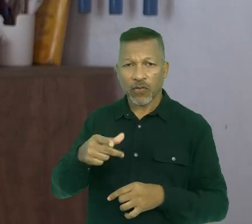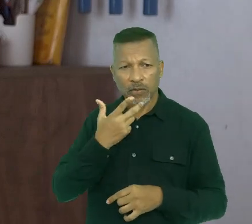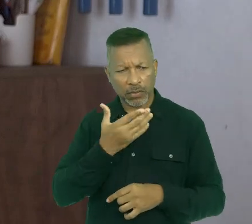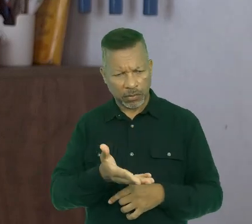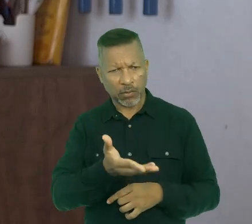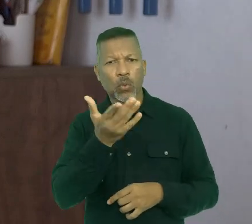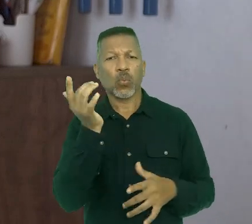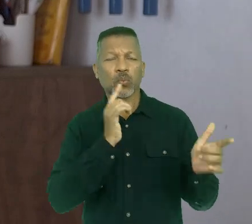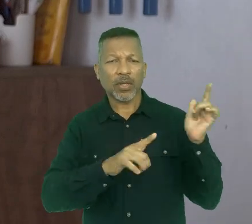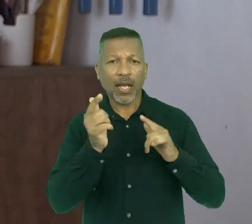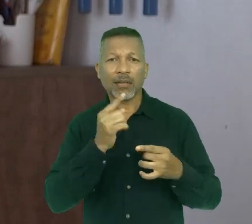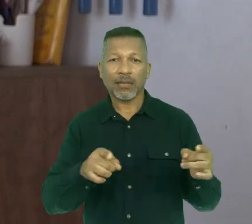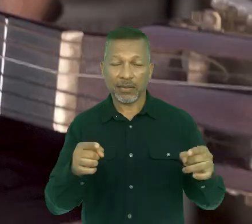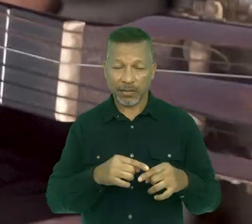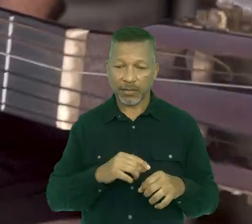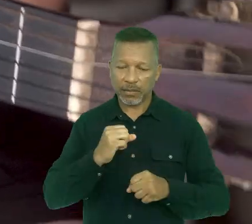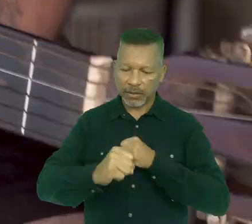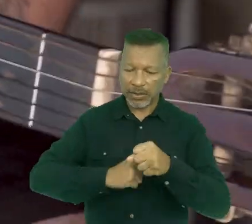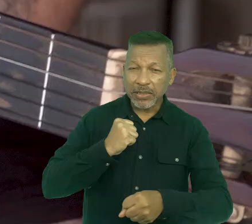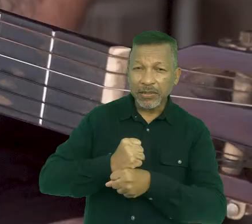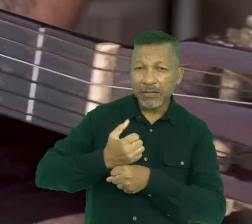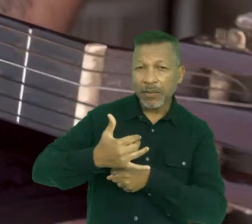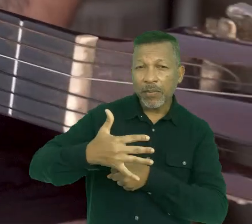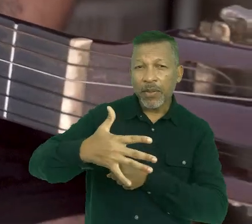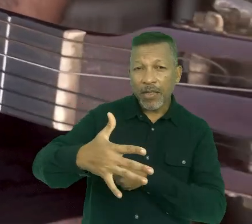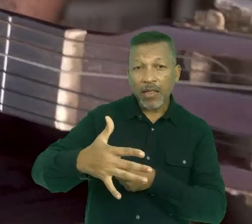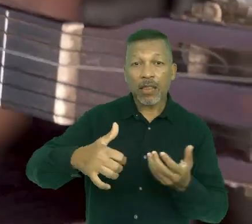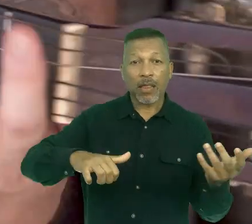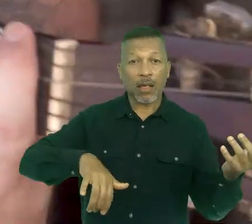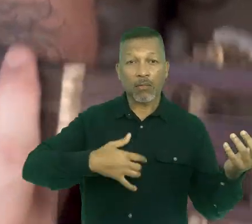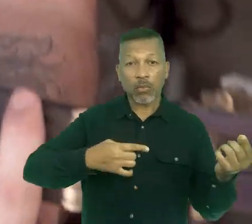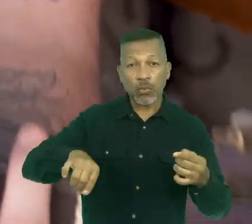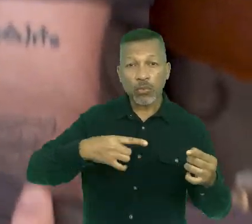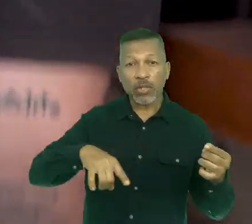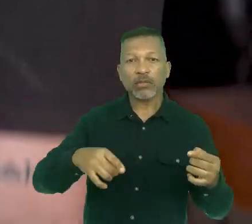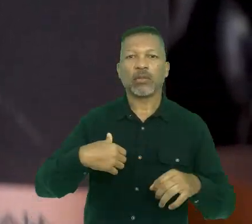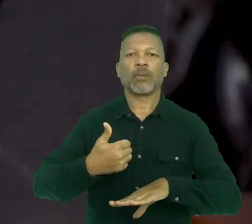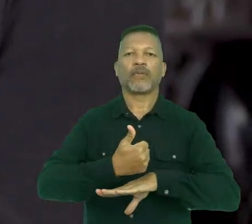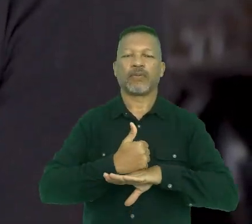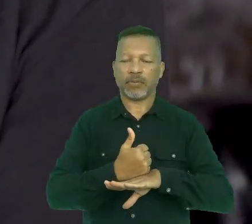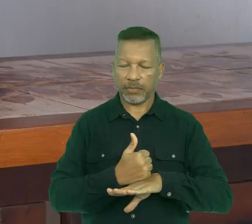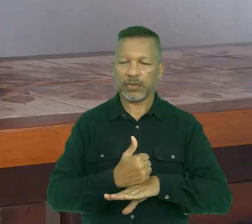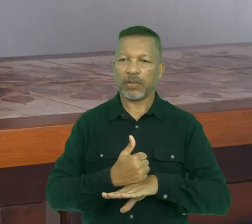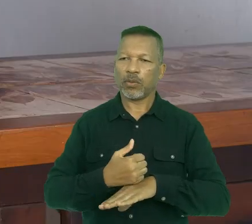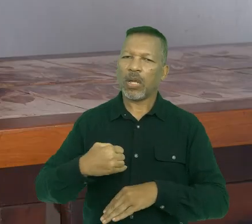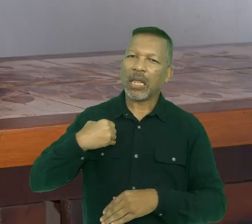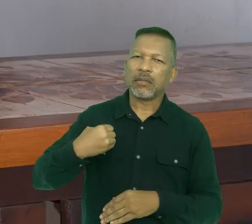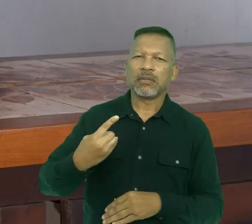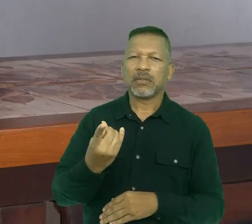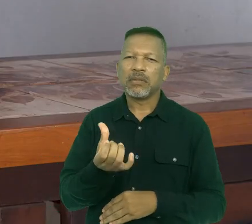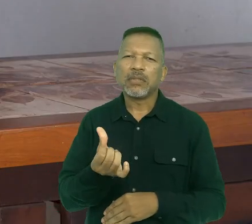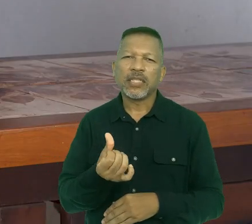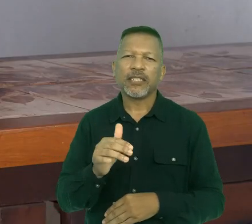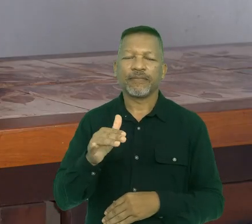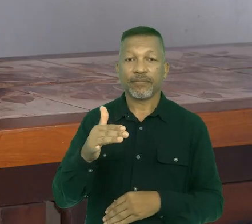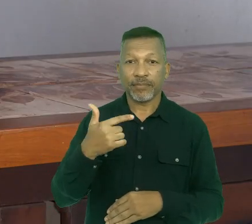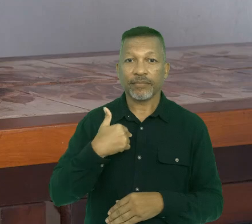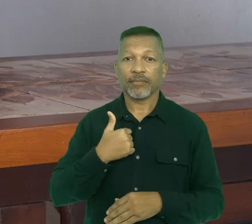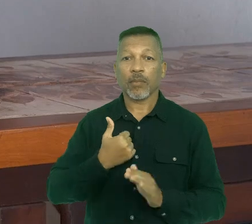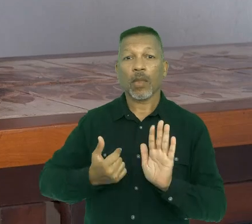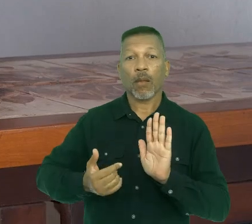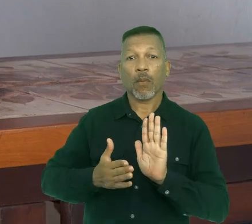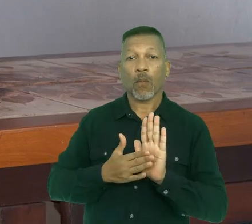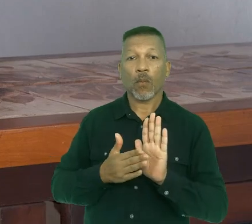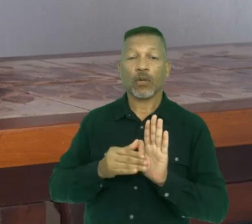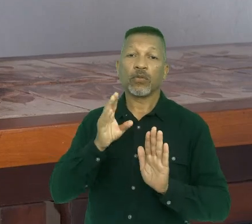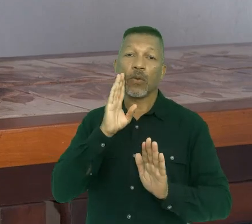tem futuro nisso aí de cantar, sabe? Anos depois, fez da música sua profissão. Com uns 16 anos, eu recebi